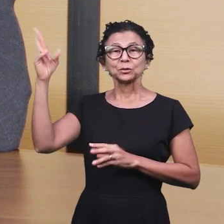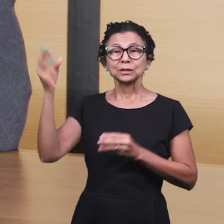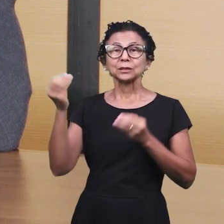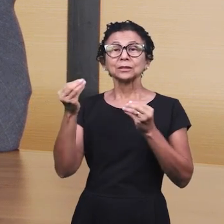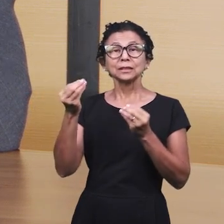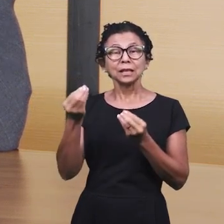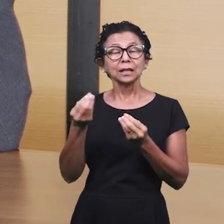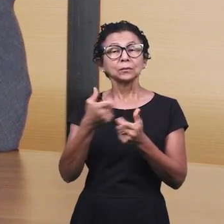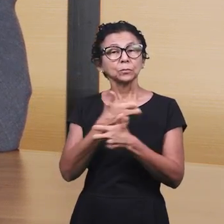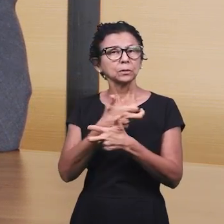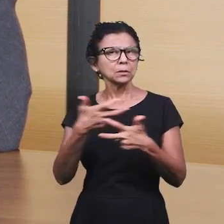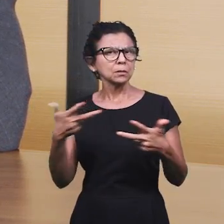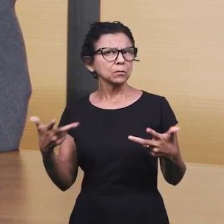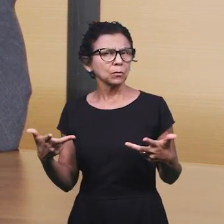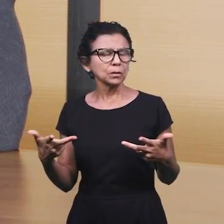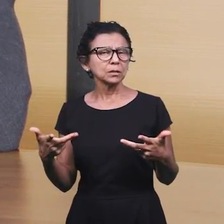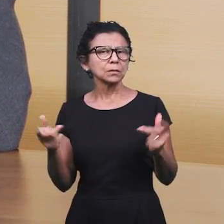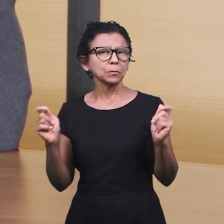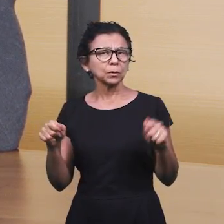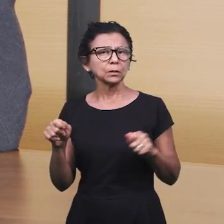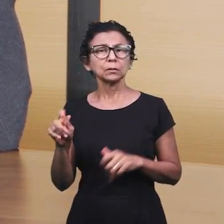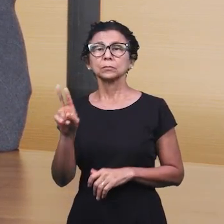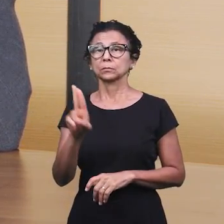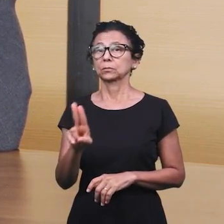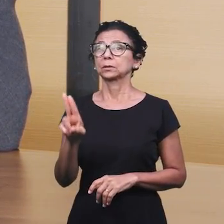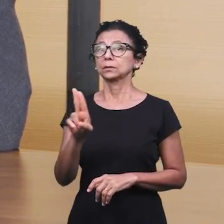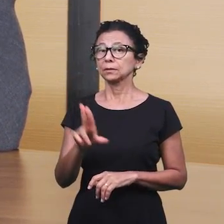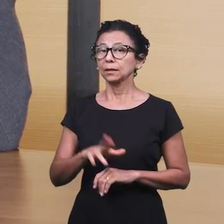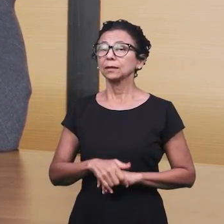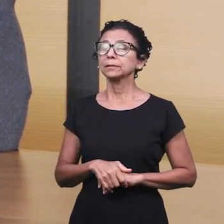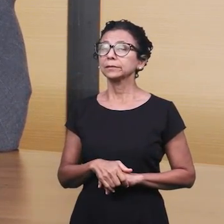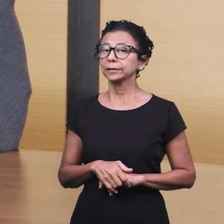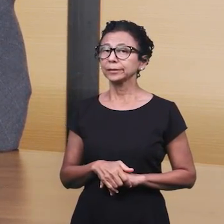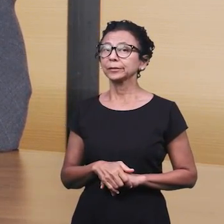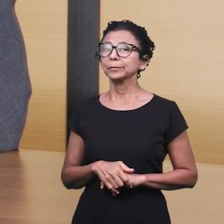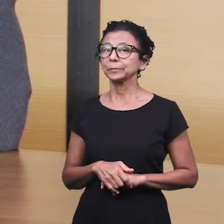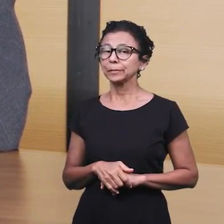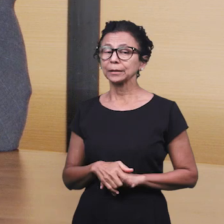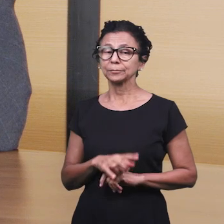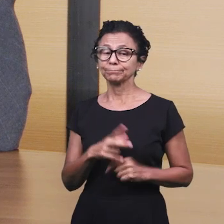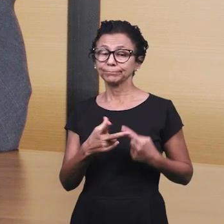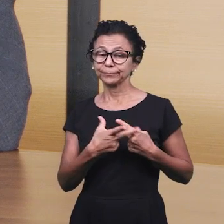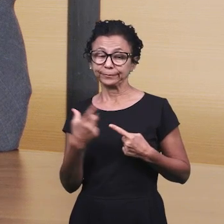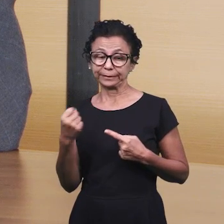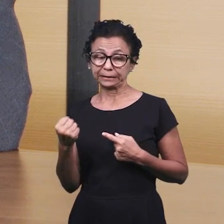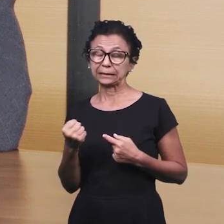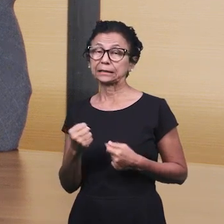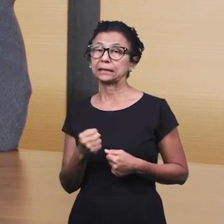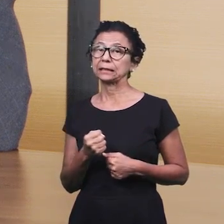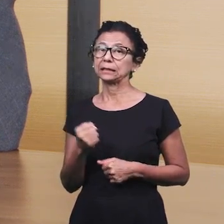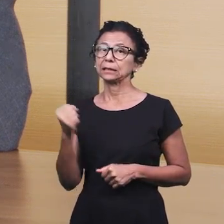é que nós vamos vencer esses ataques. Fábio também citou um ponto importante, que tem sido um outro elemento